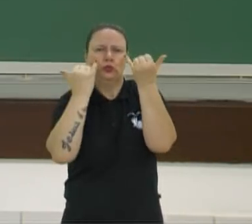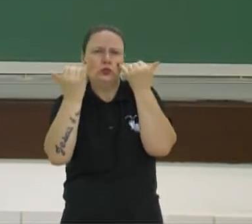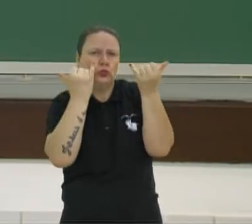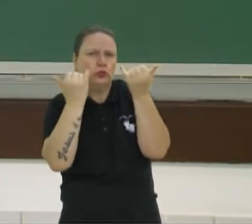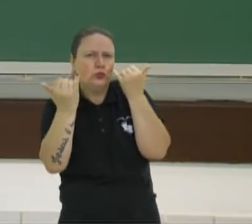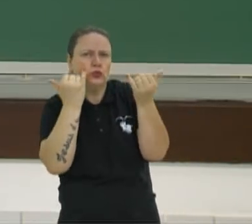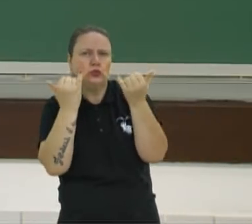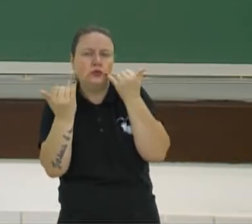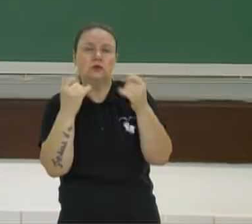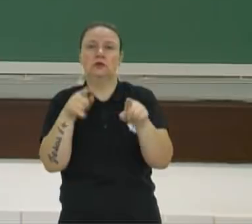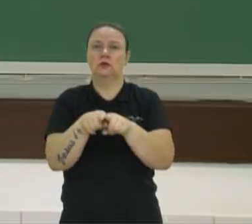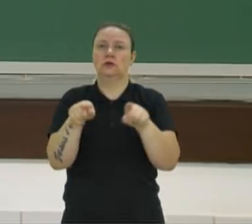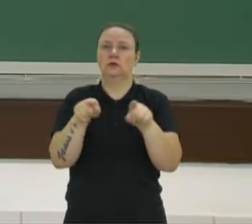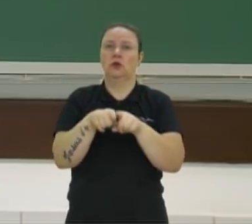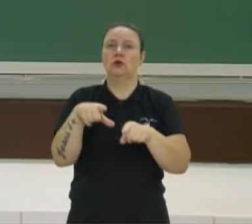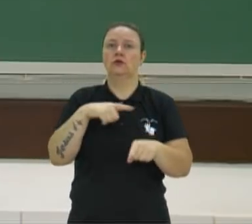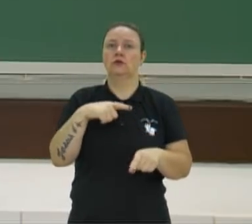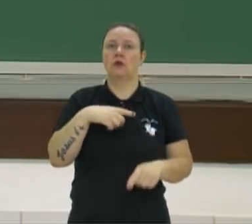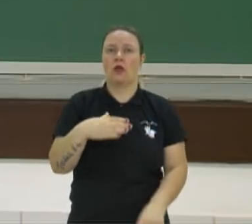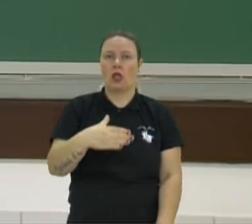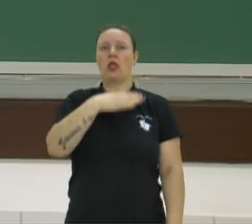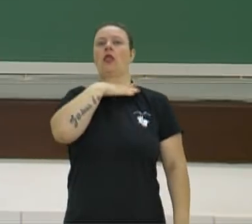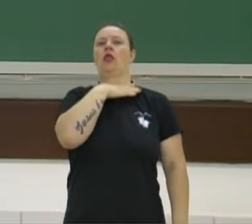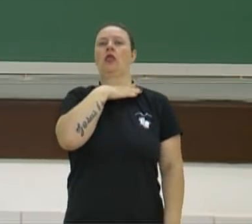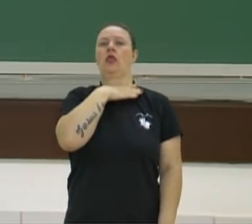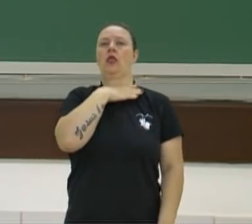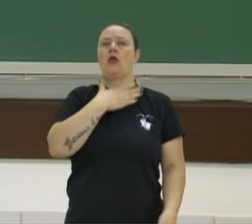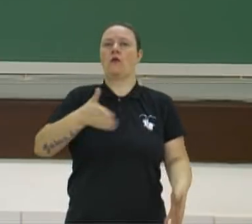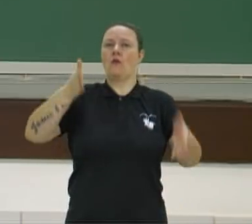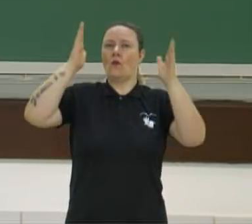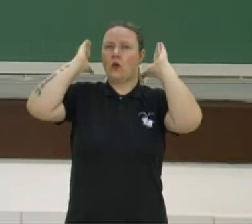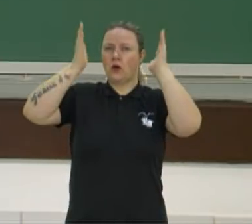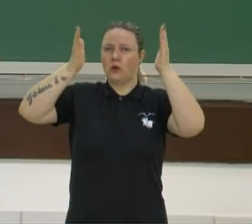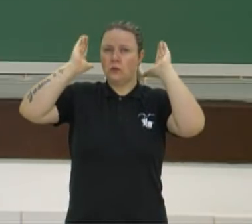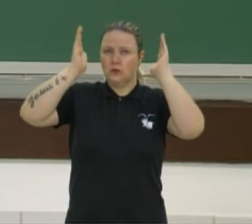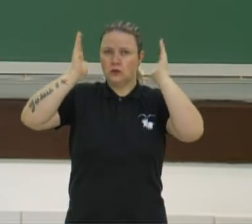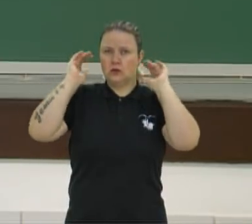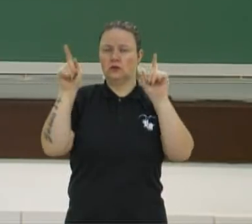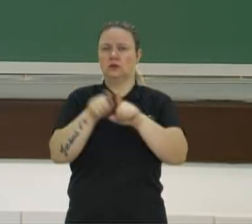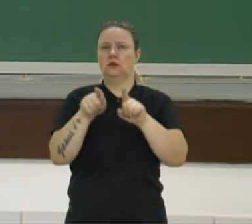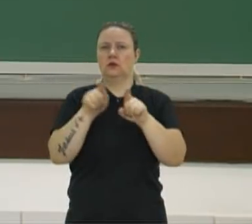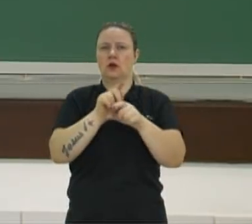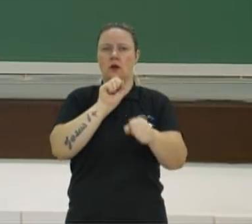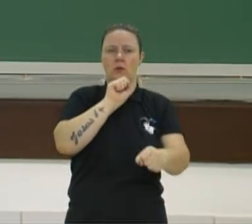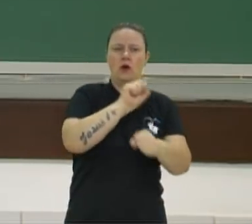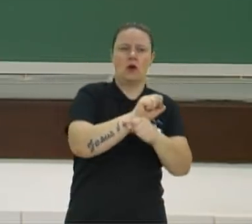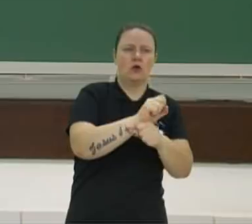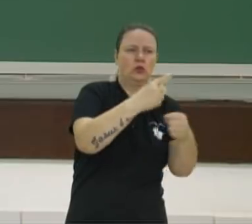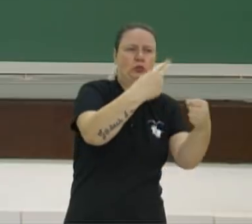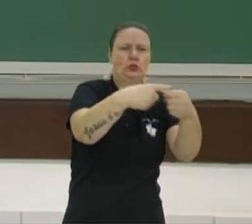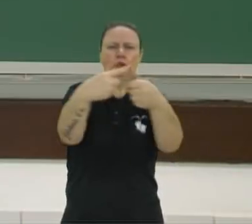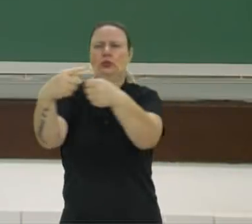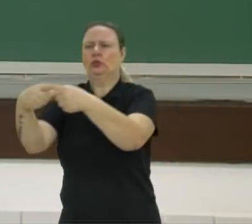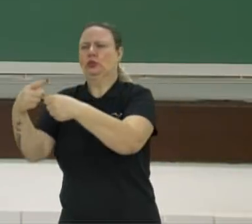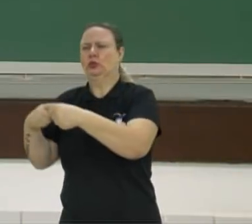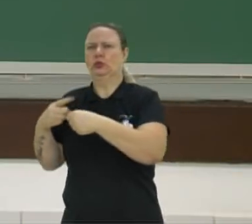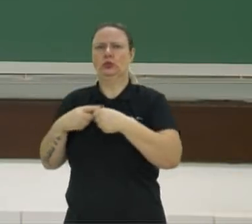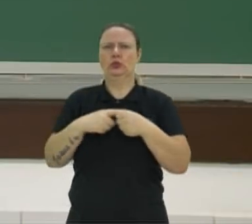greves, principalmente da greve dos caminhoneiros, que parou muita cidade, parou várias cidades, ou